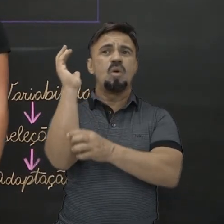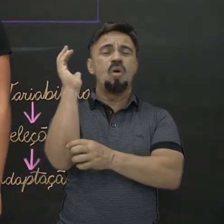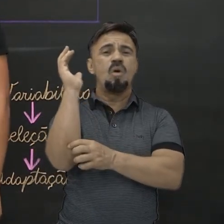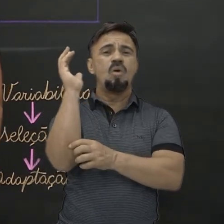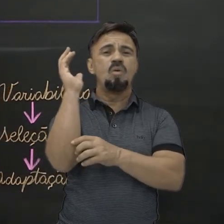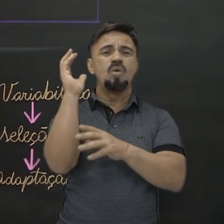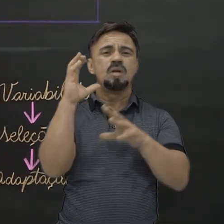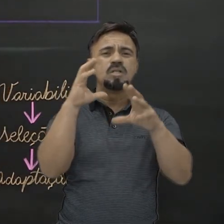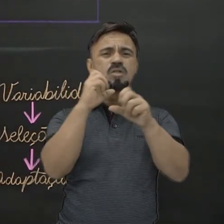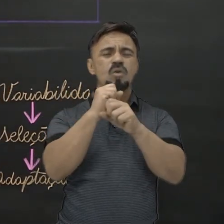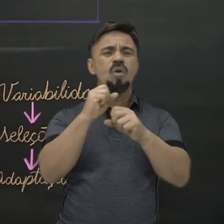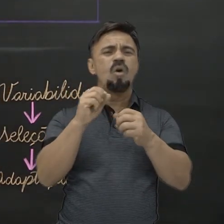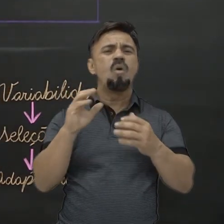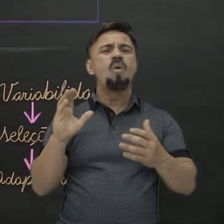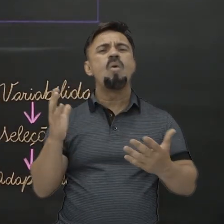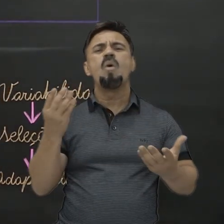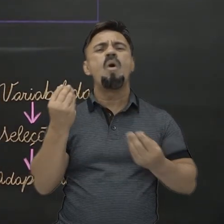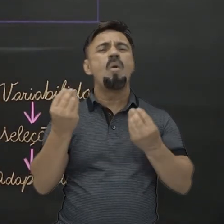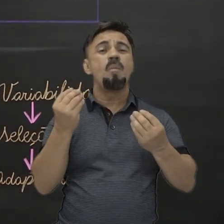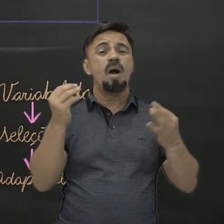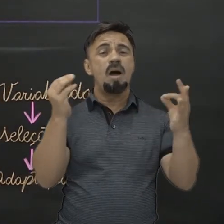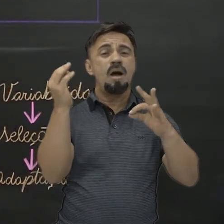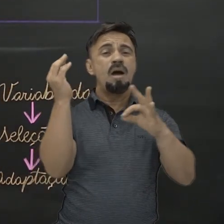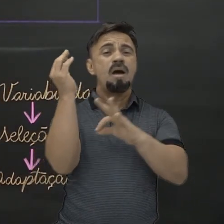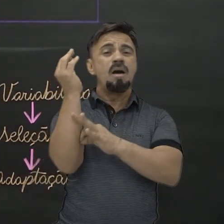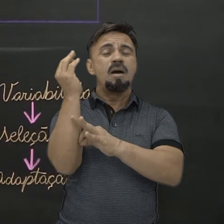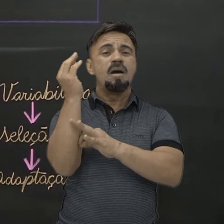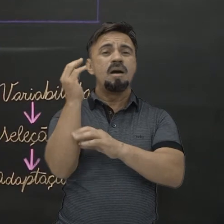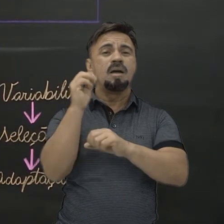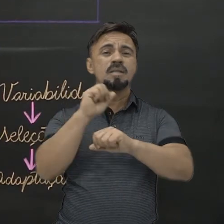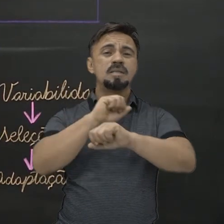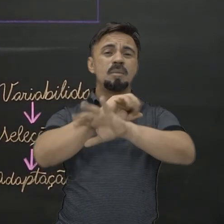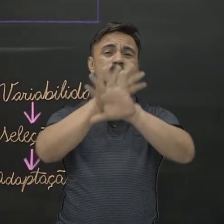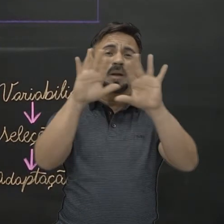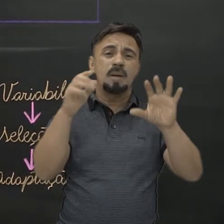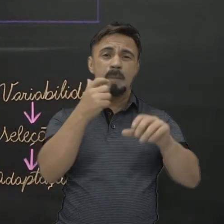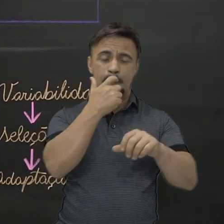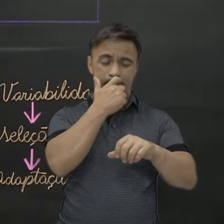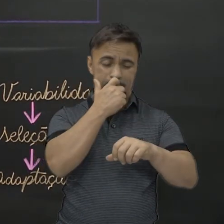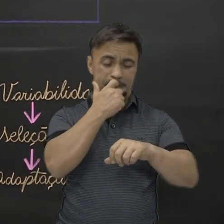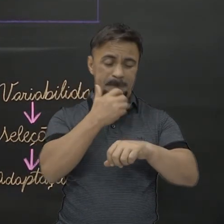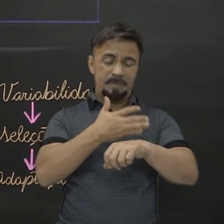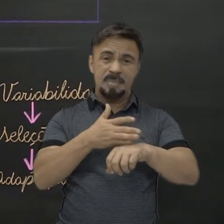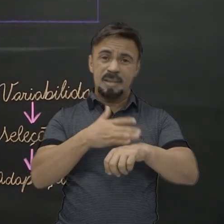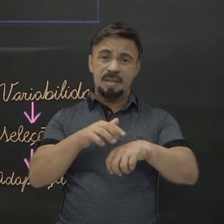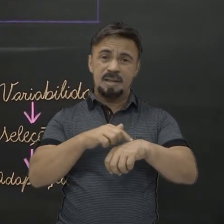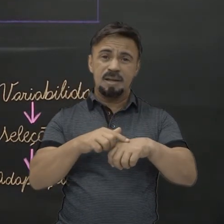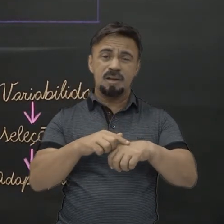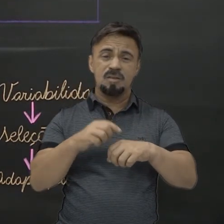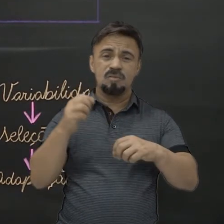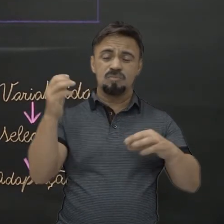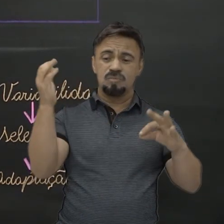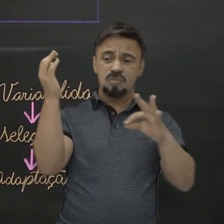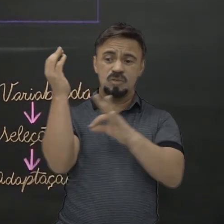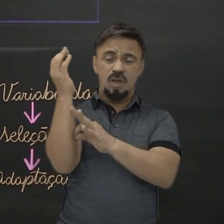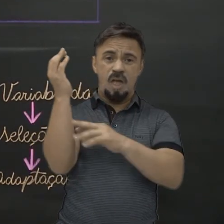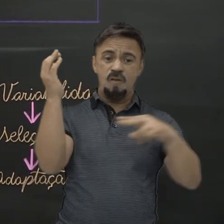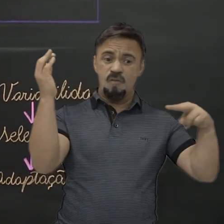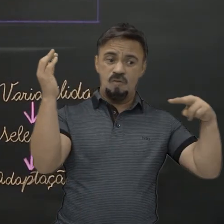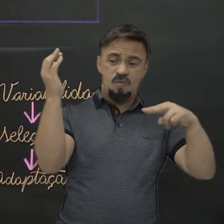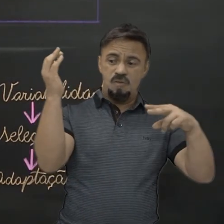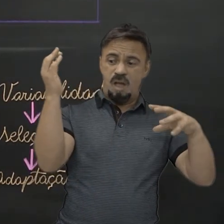com aquela mariposa branca que estava tão bem adaptada? Começa a ficar visível demais ao predador e começa a ser